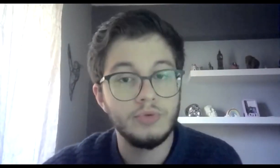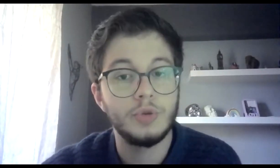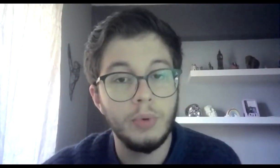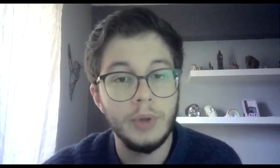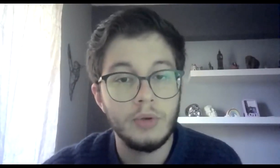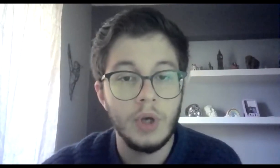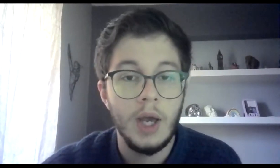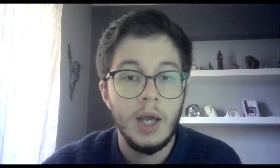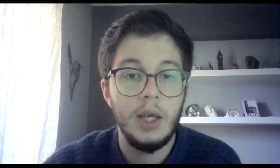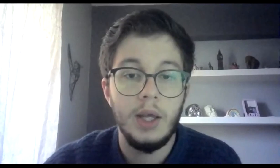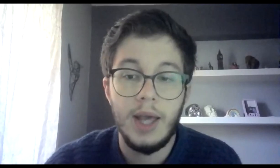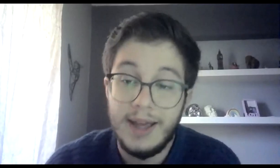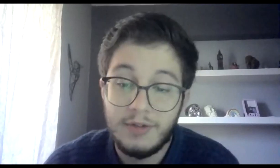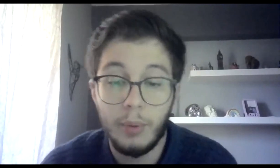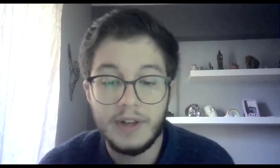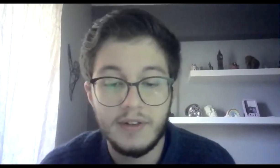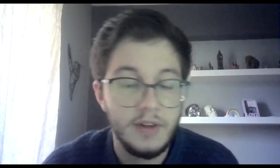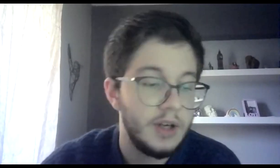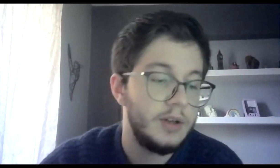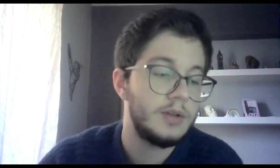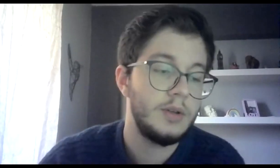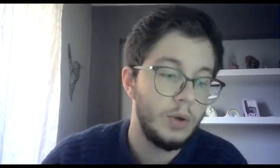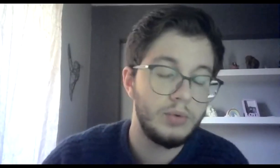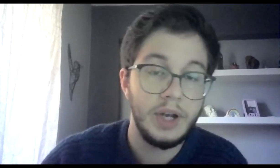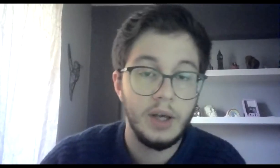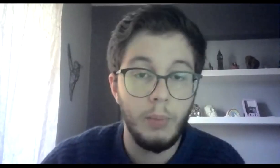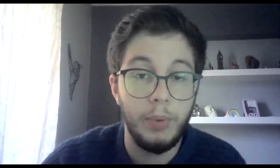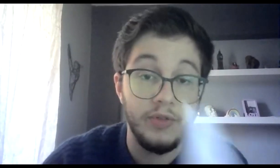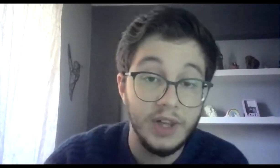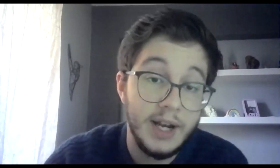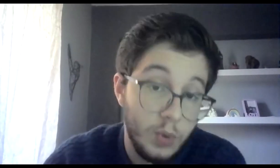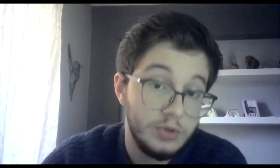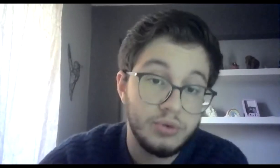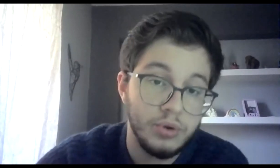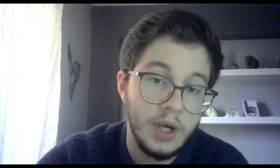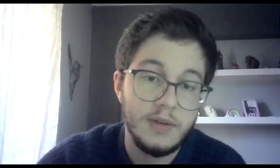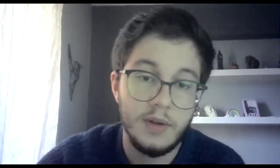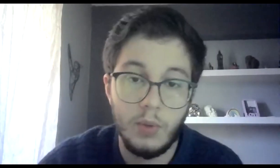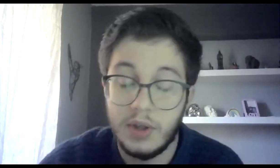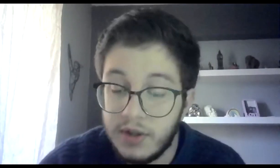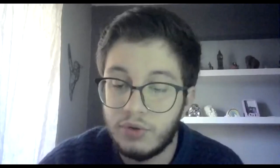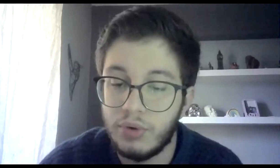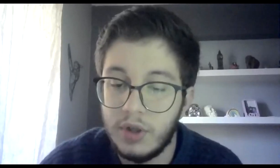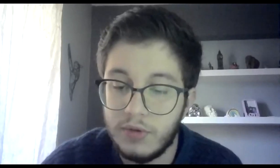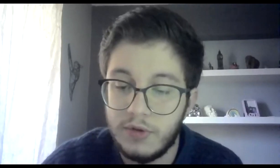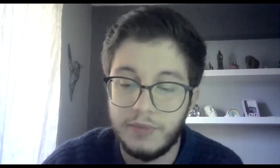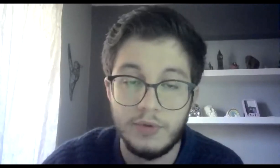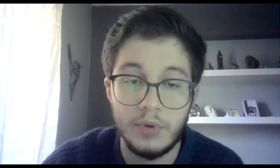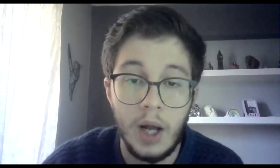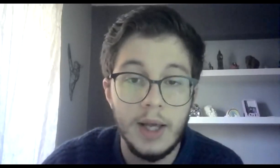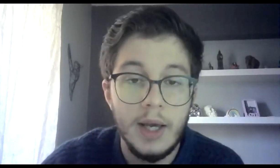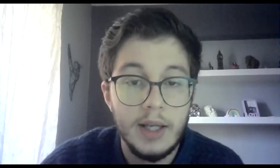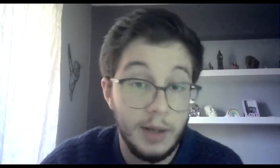pública, com fundos públicos, e aí é sobre essas ideias que eu queria um pouco falar, enquanto estudante, enquanto antigo estudante do